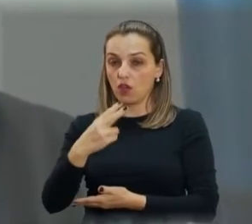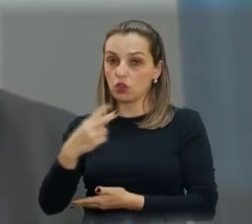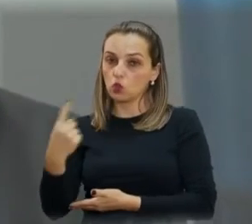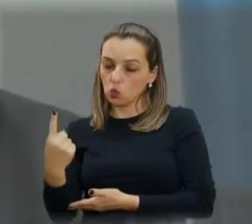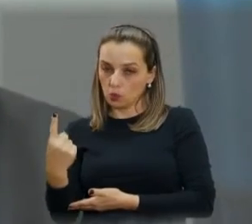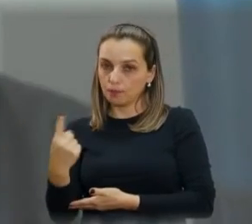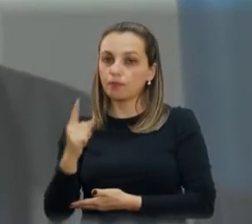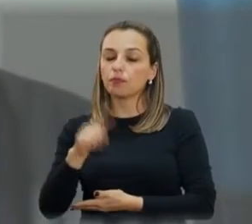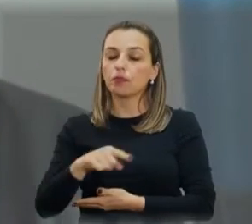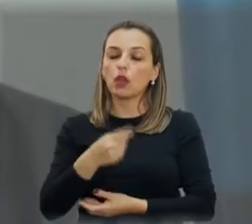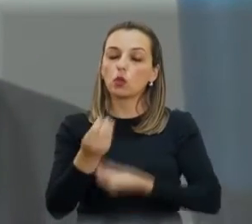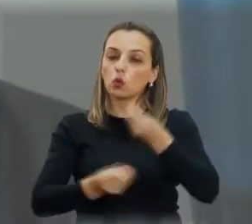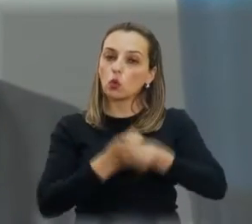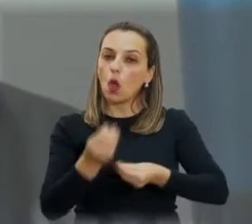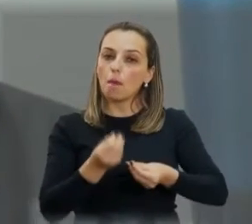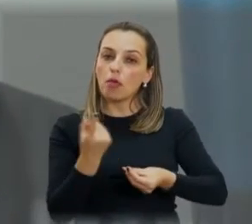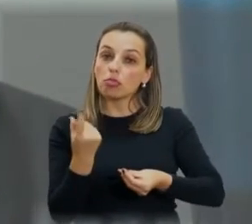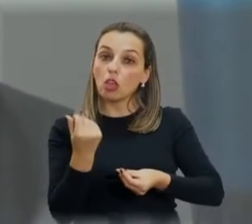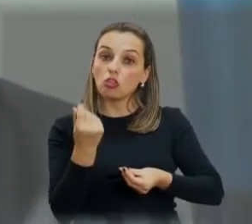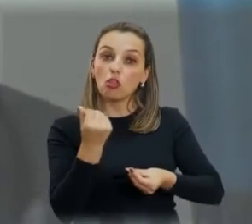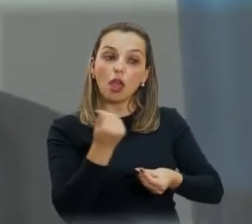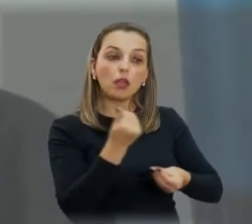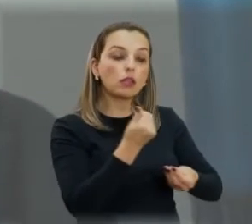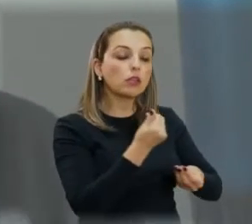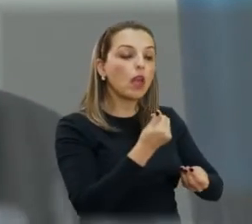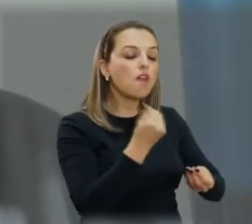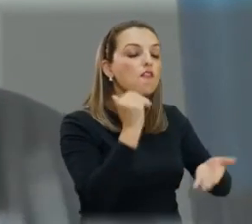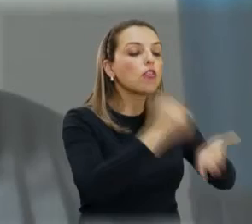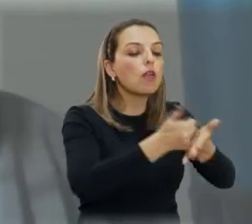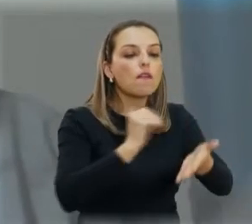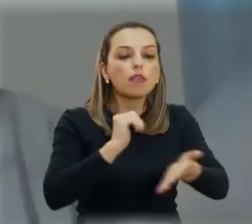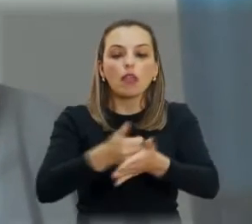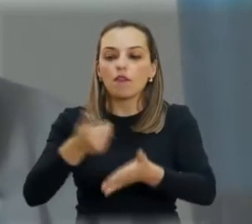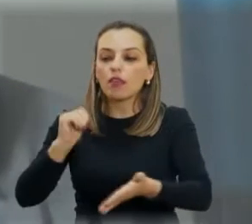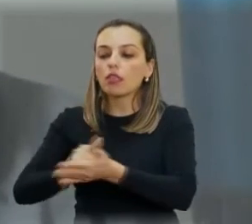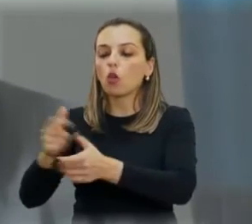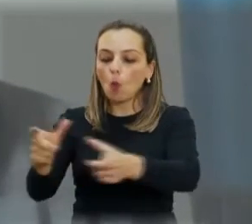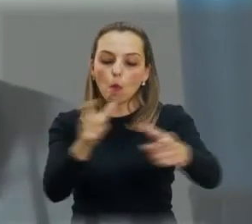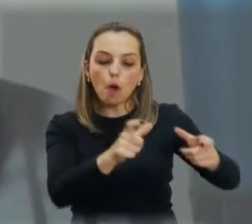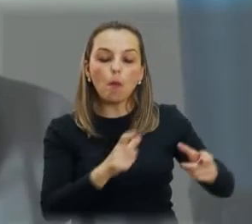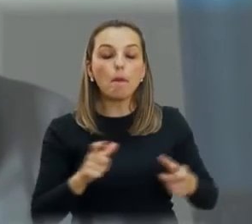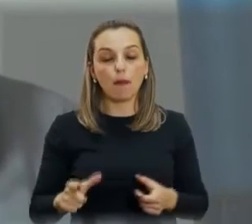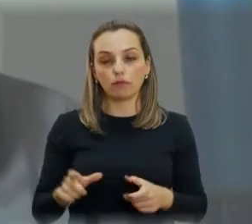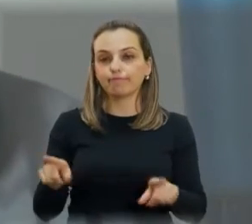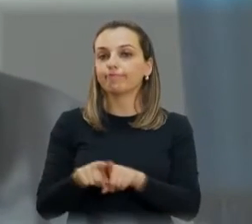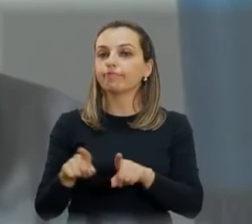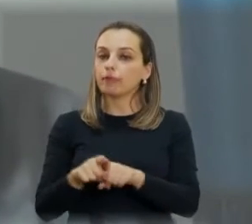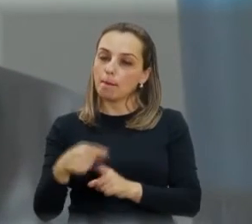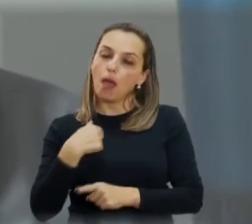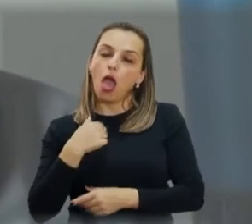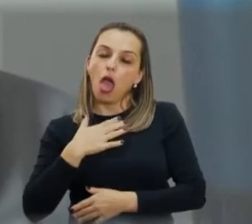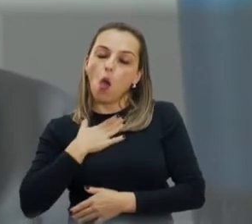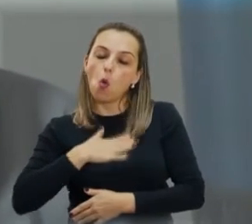e qual foi a destinação dada aos valores arrecadados. Outra coisa que gostaríamos